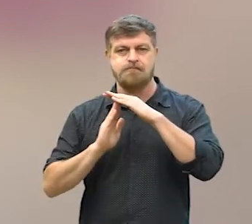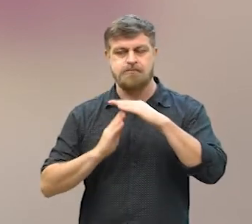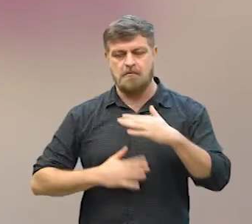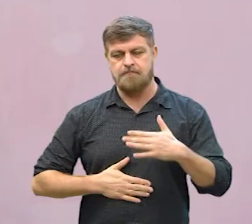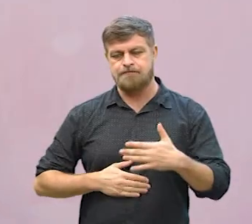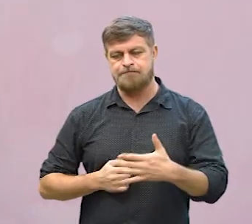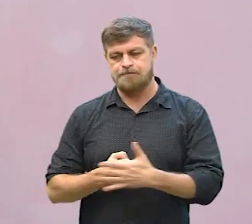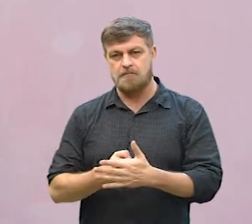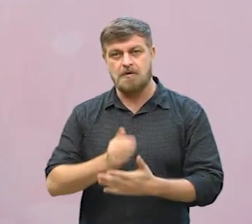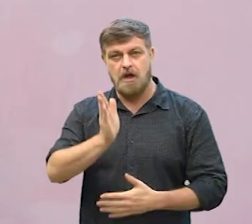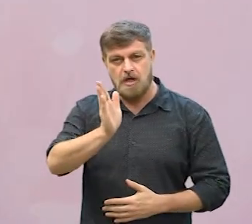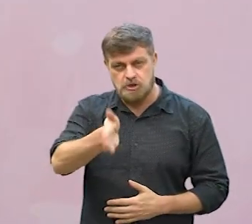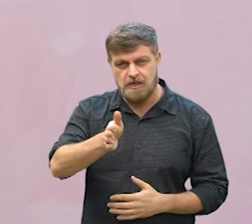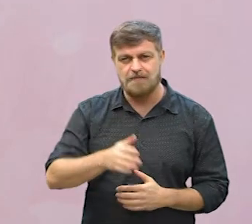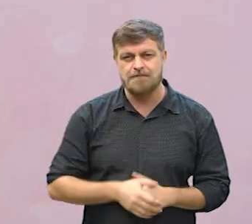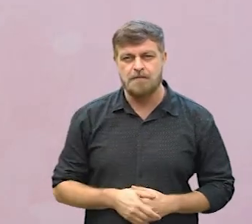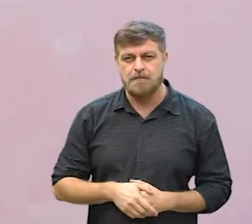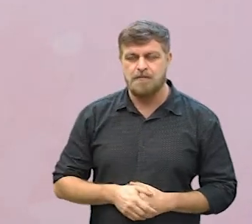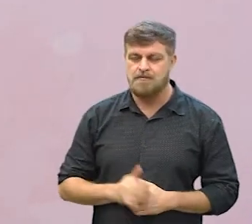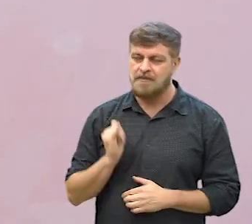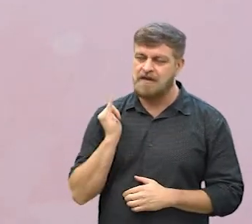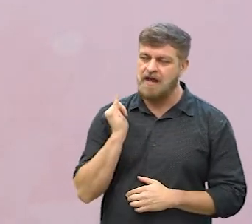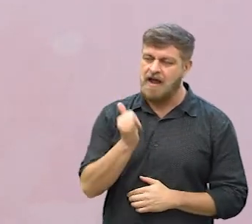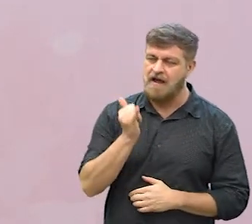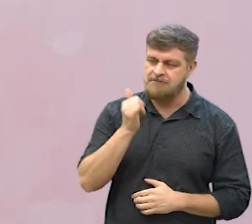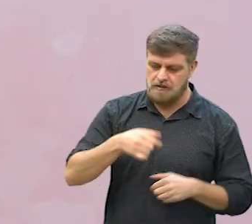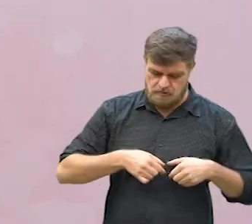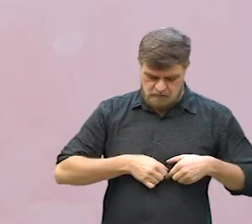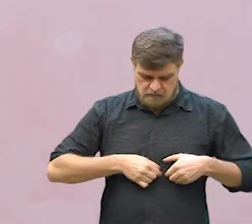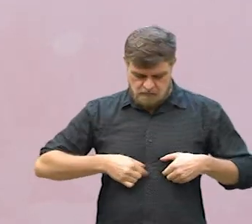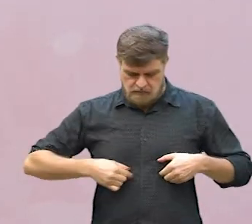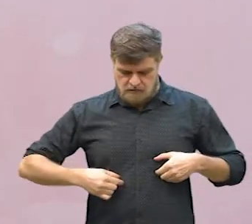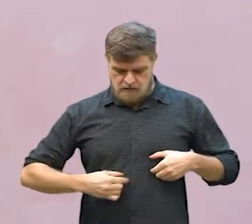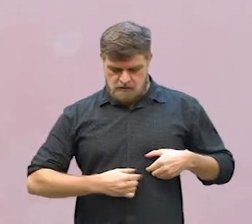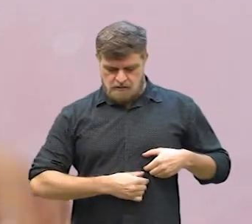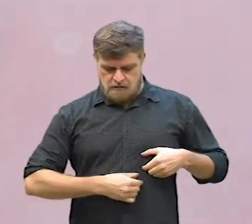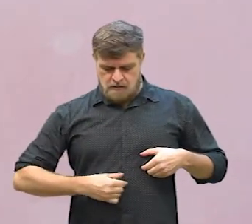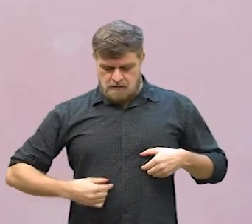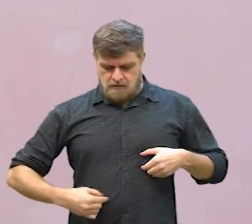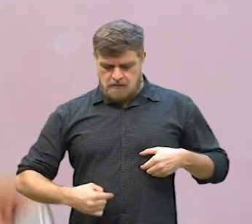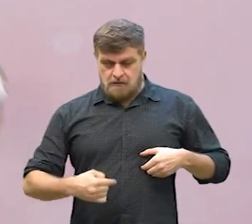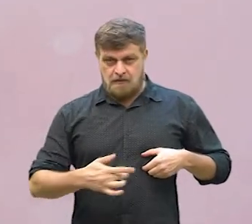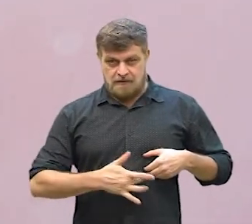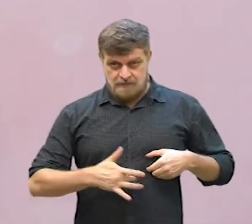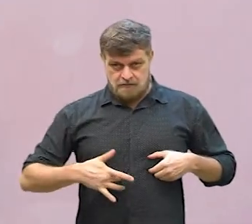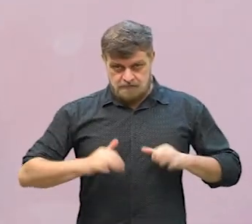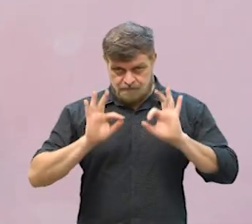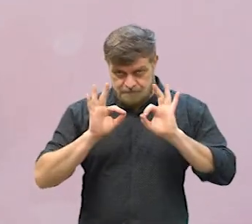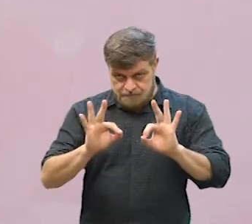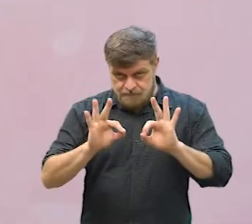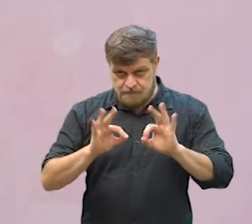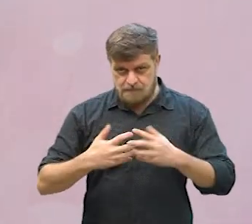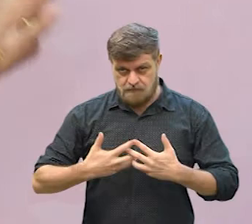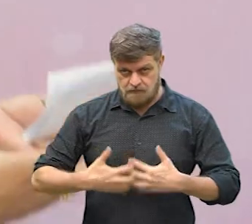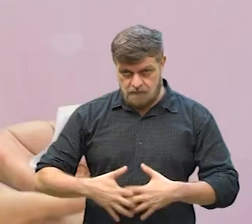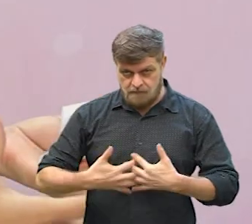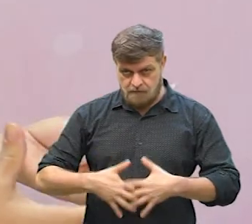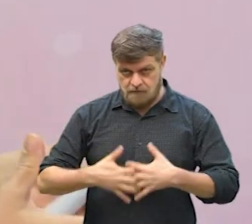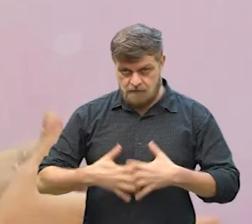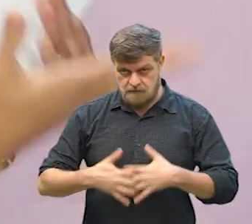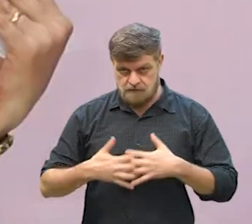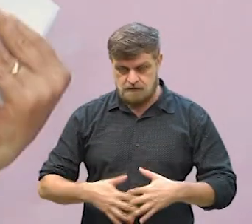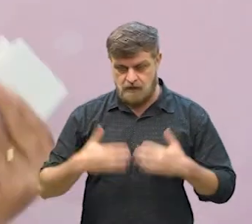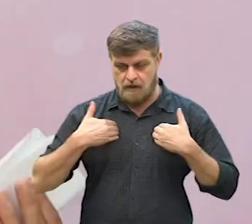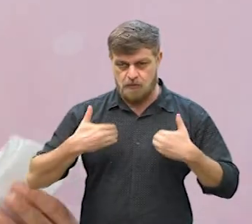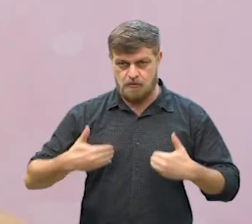saciedade. Você tinha dito anteriormente aí sobre o intestino. A saúde intestinal é fundamental